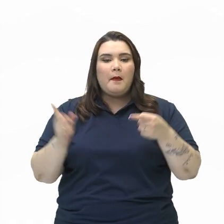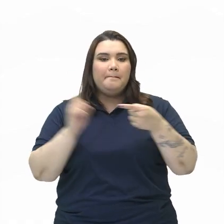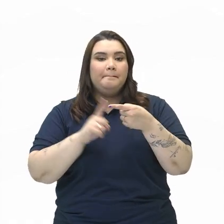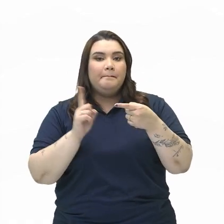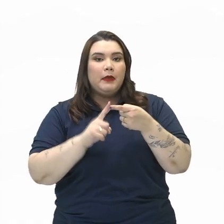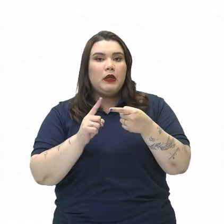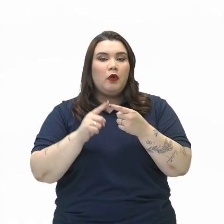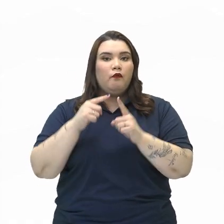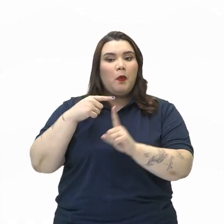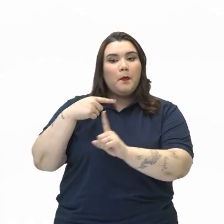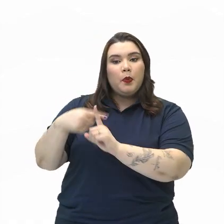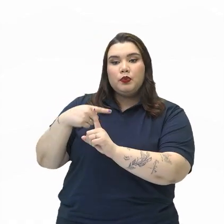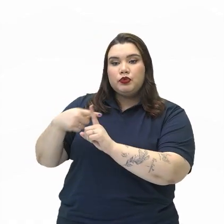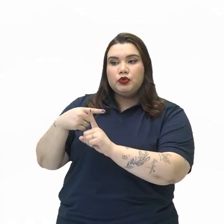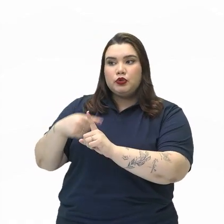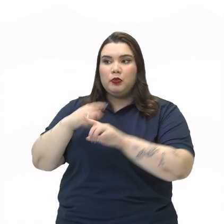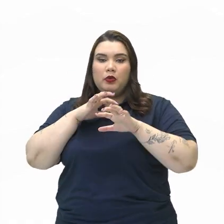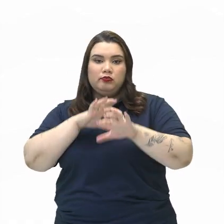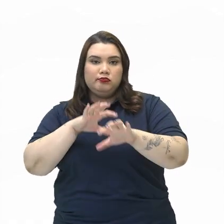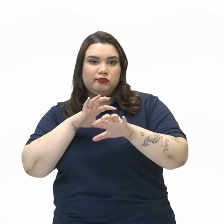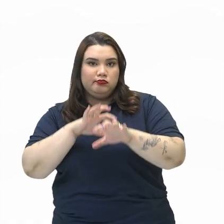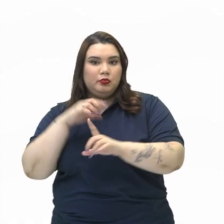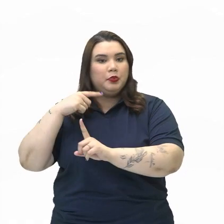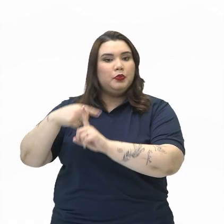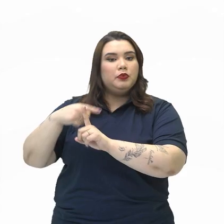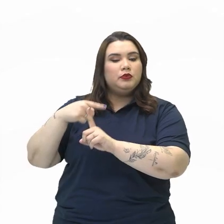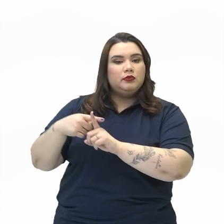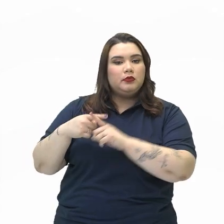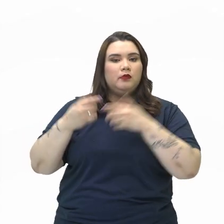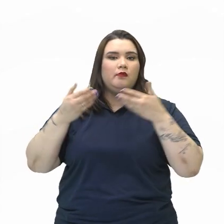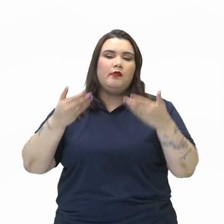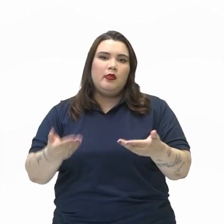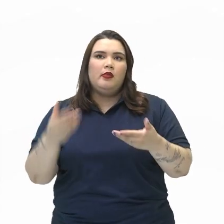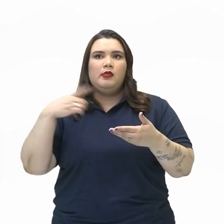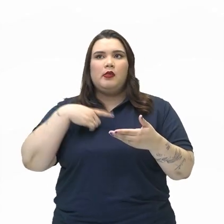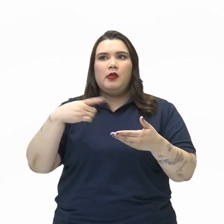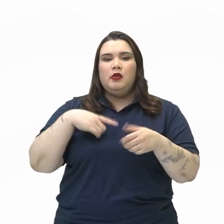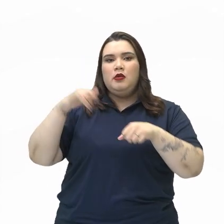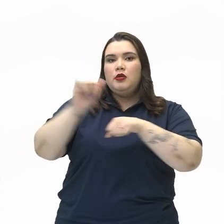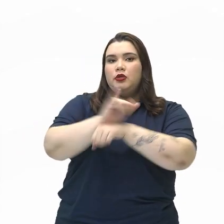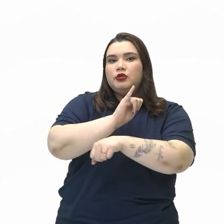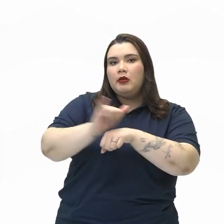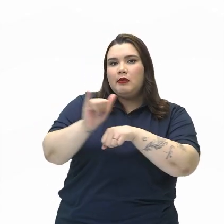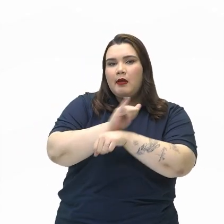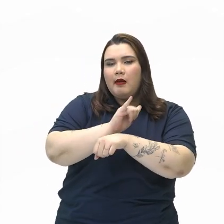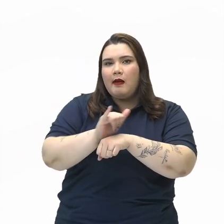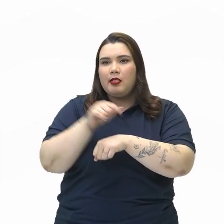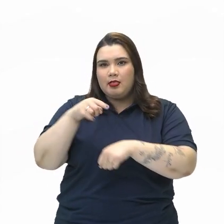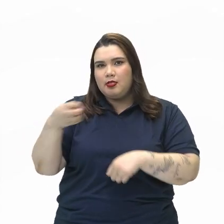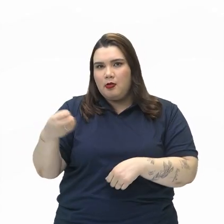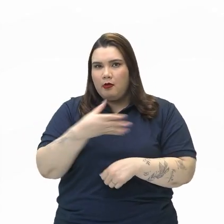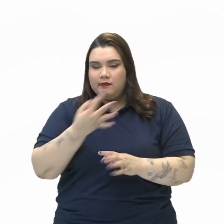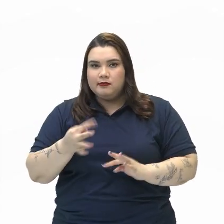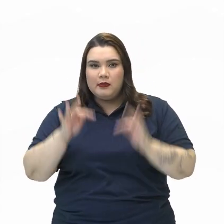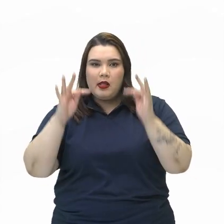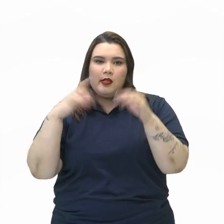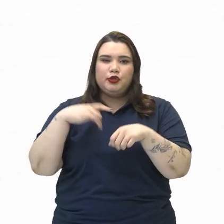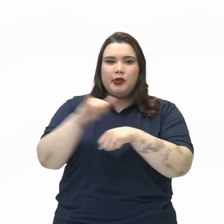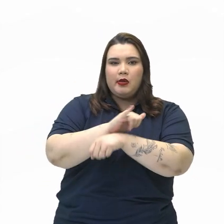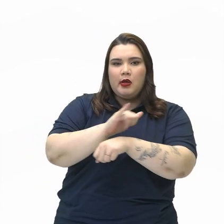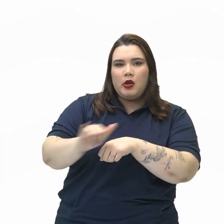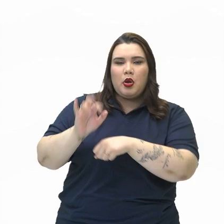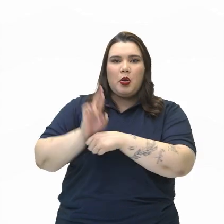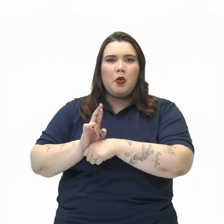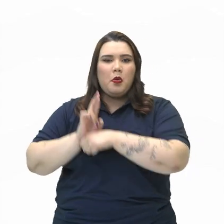na questão positiva, as influências positivas. Nós temos, né, nessas novas tecnologias aí, ferramentas